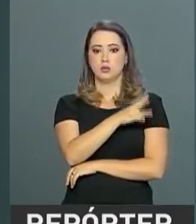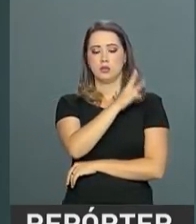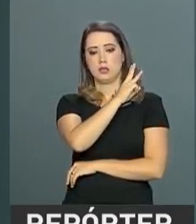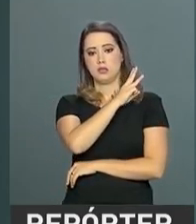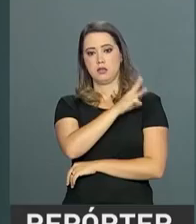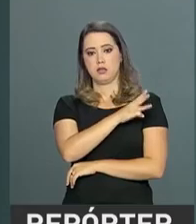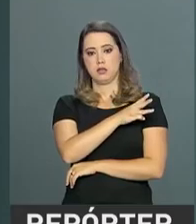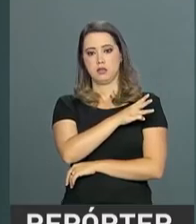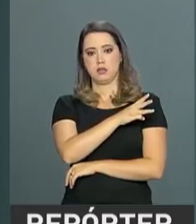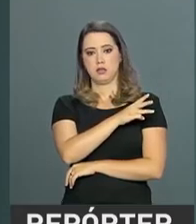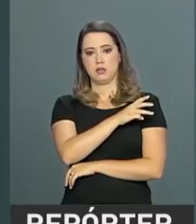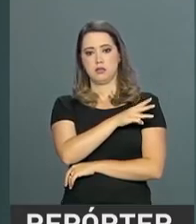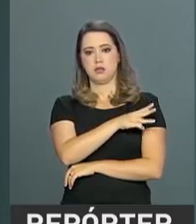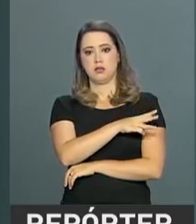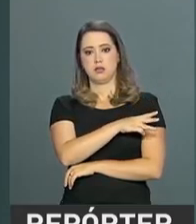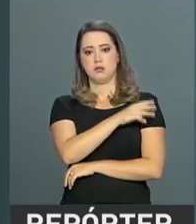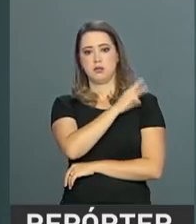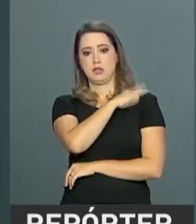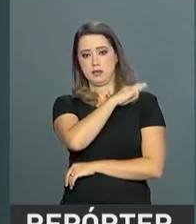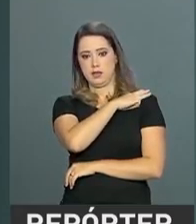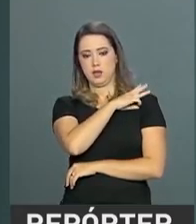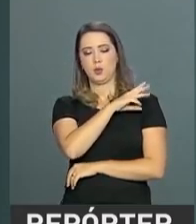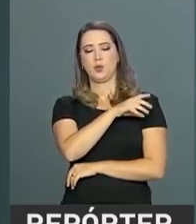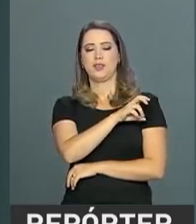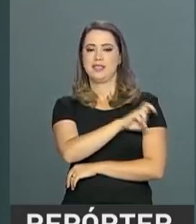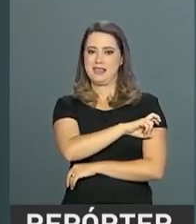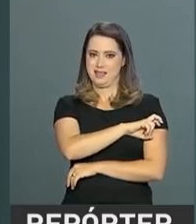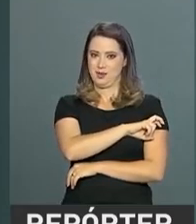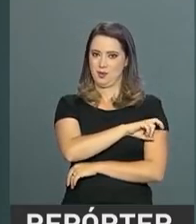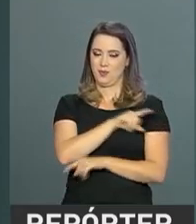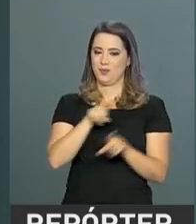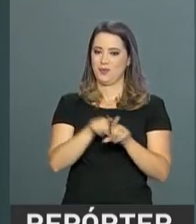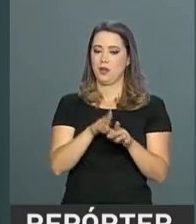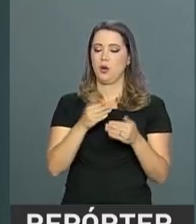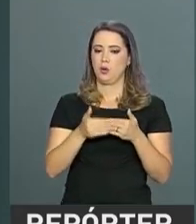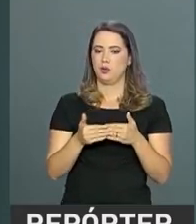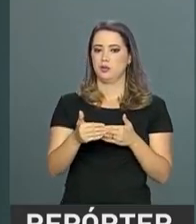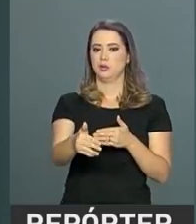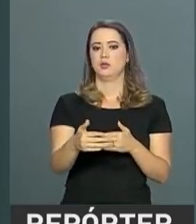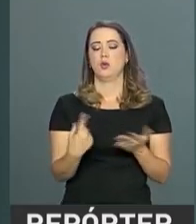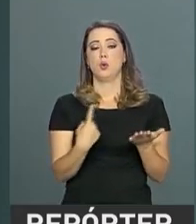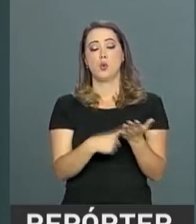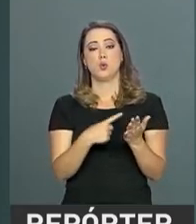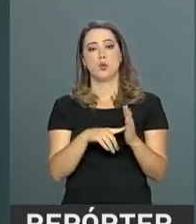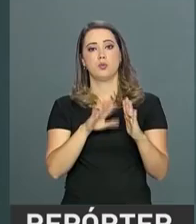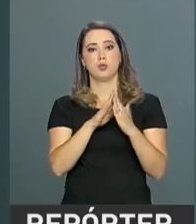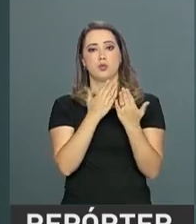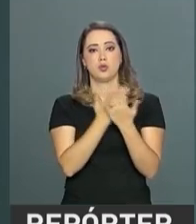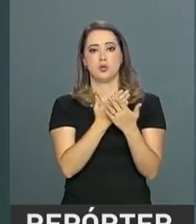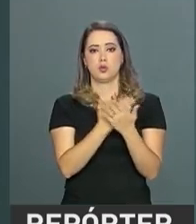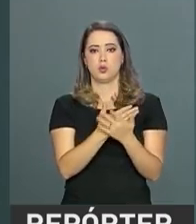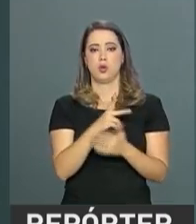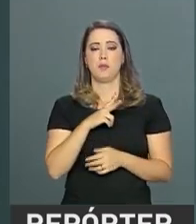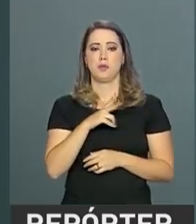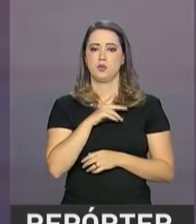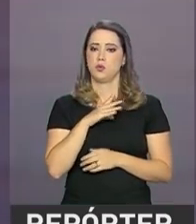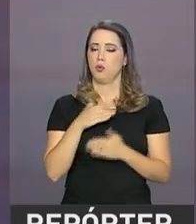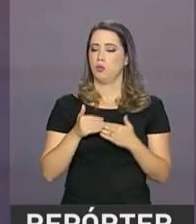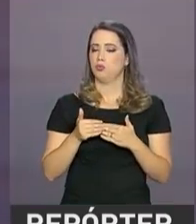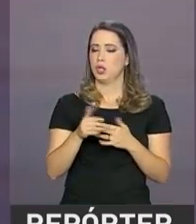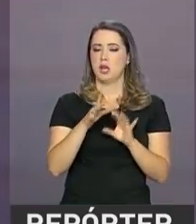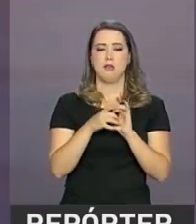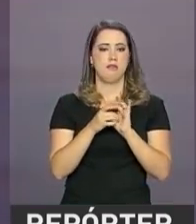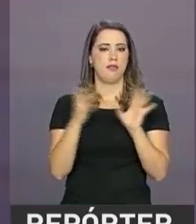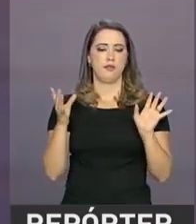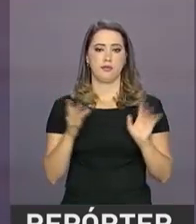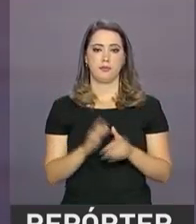ensino médio foram mantidas a Adesão de escolas particulares ao saeb continua facultativa